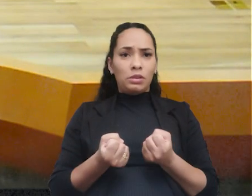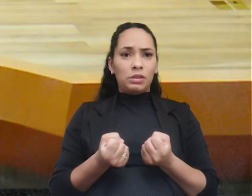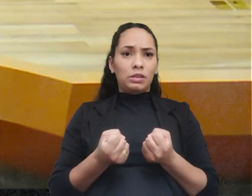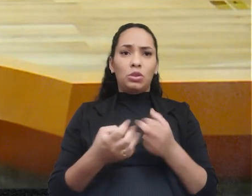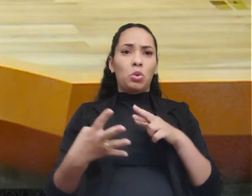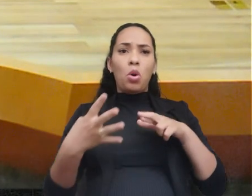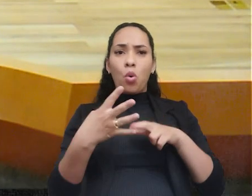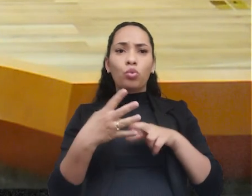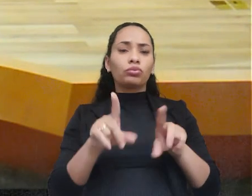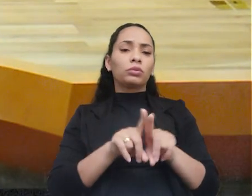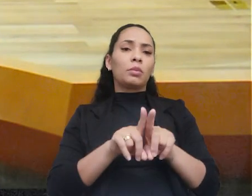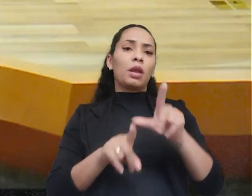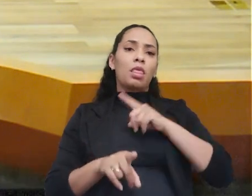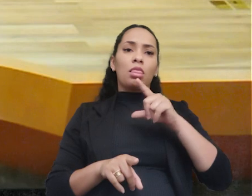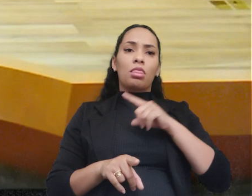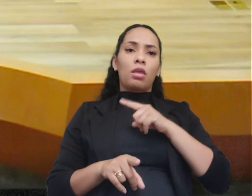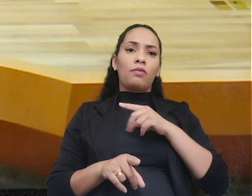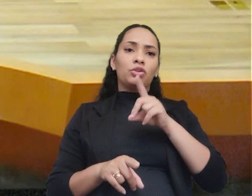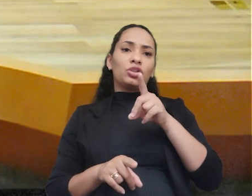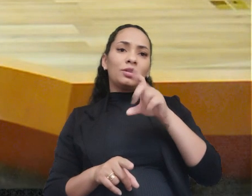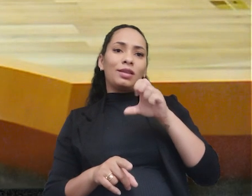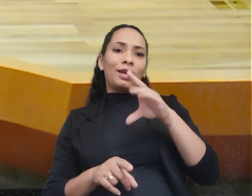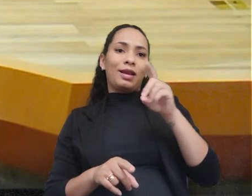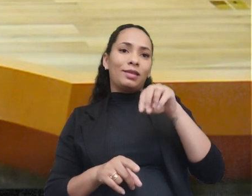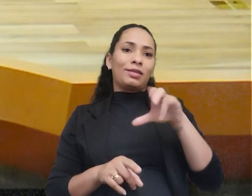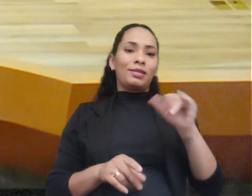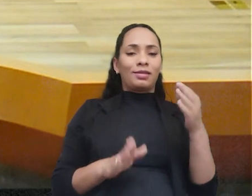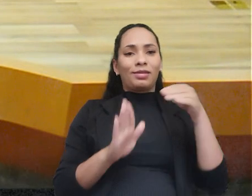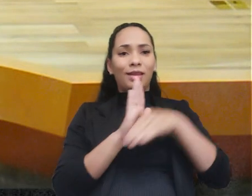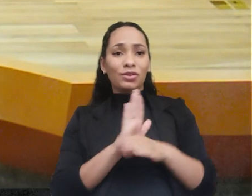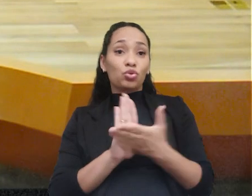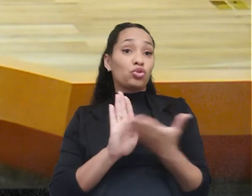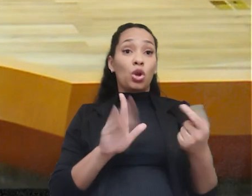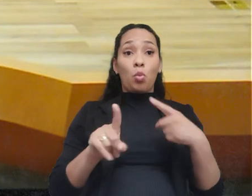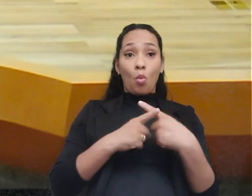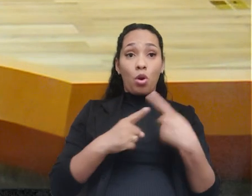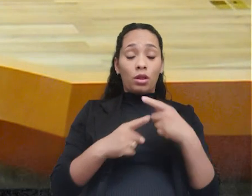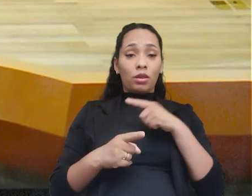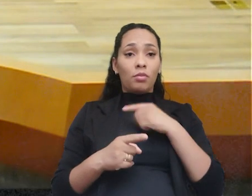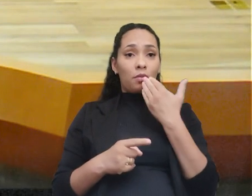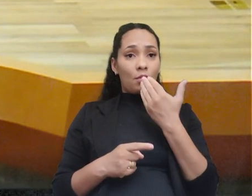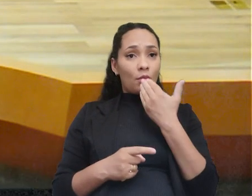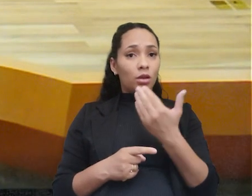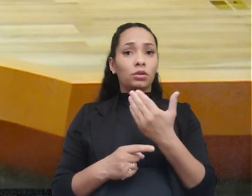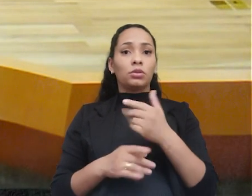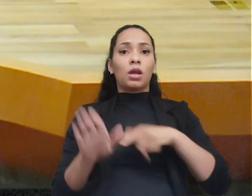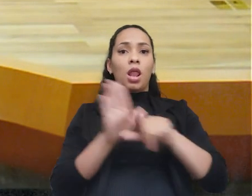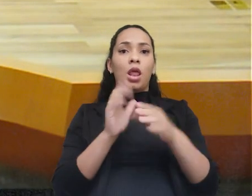inépcia. Houve também preliminar de decadência, mas também estou afastando, porquanto a parte invoca esse preliminar com base